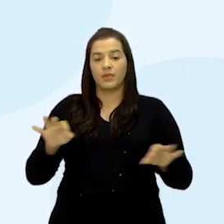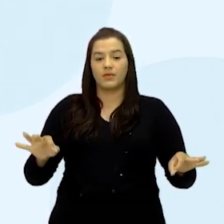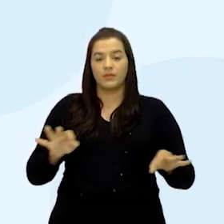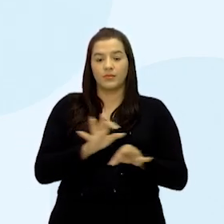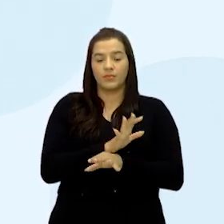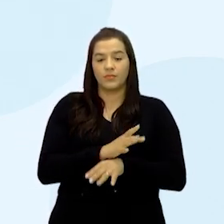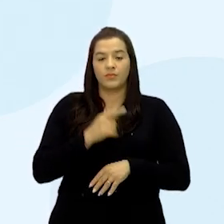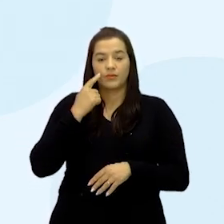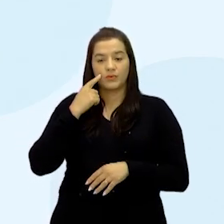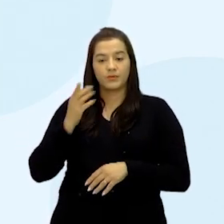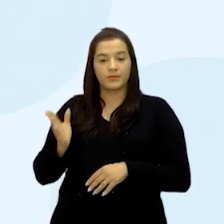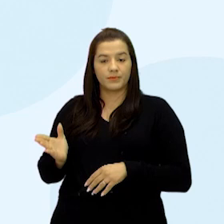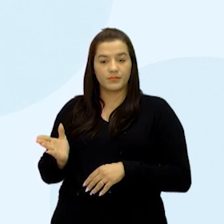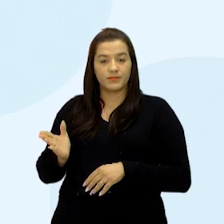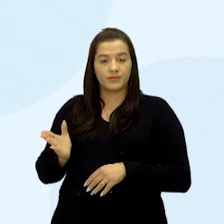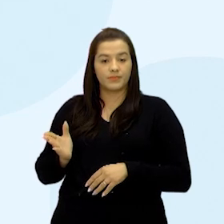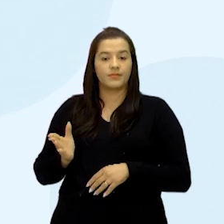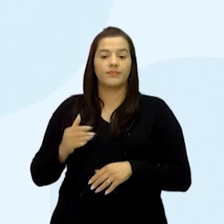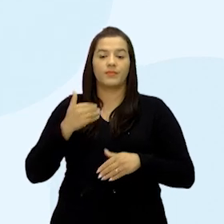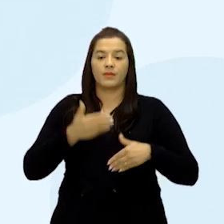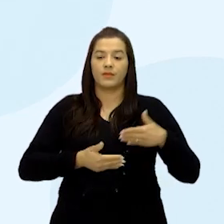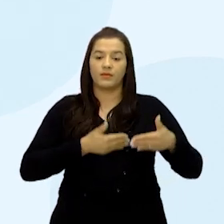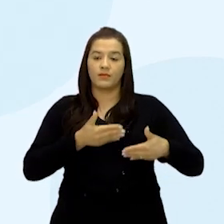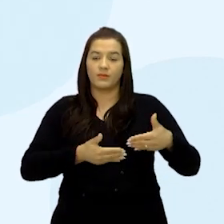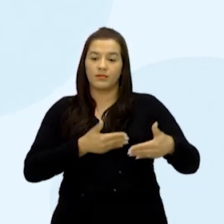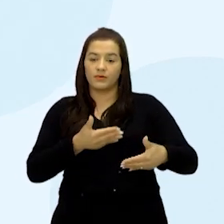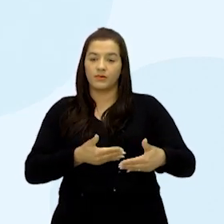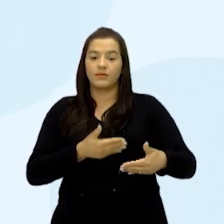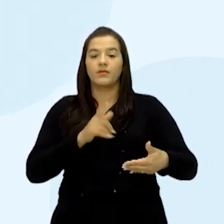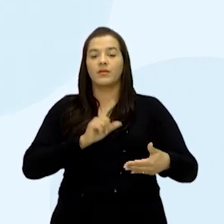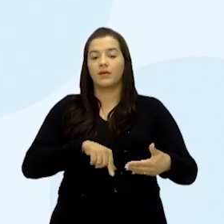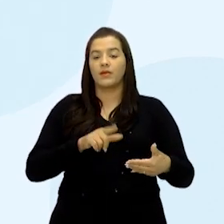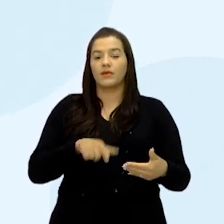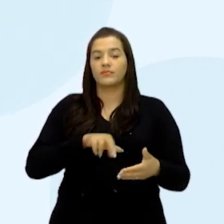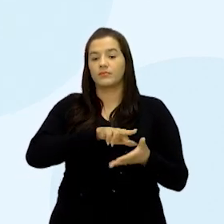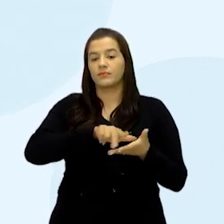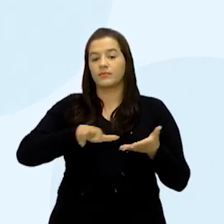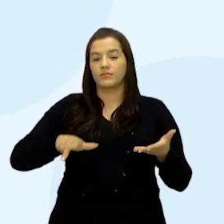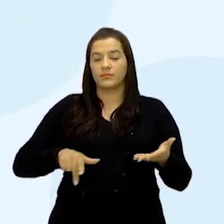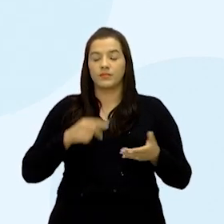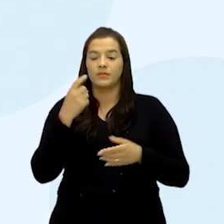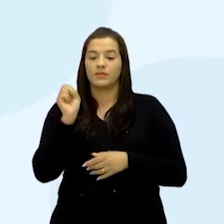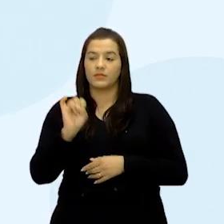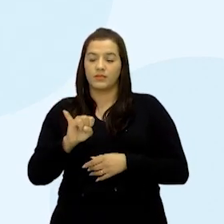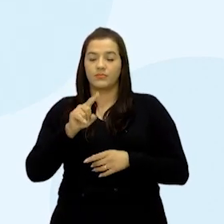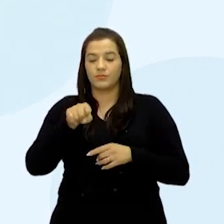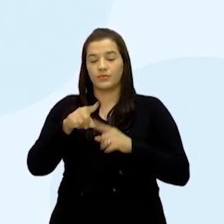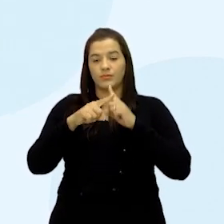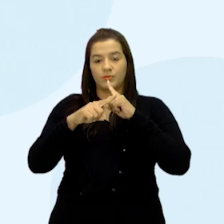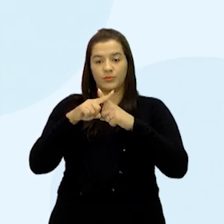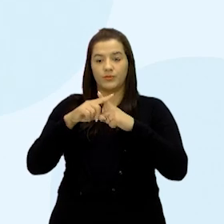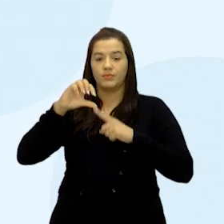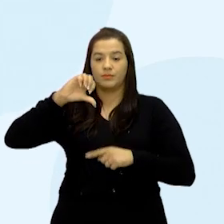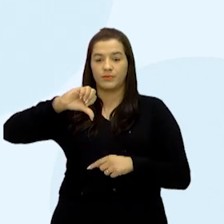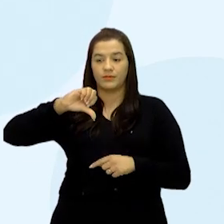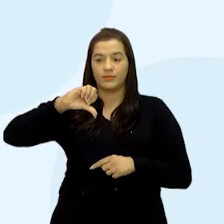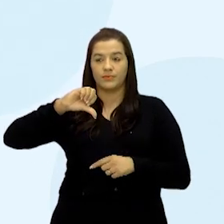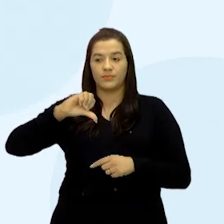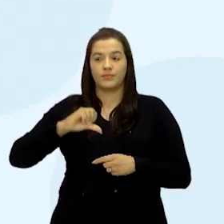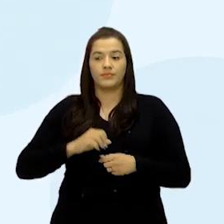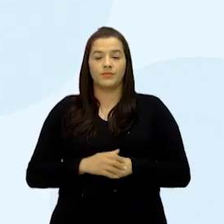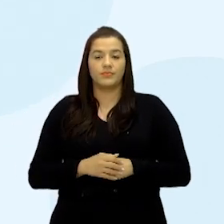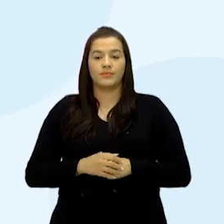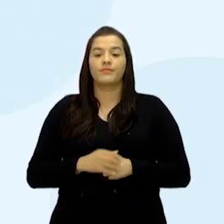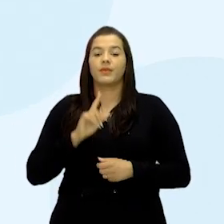né, que essa sequência é formada por N termos se você multiplicar por 9. Perfeito. N, tá certo? E aí